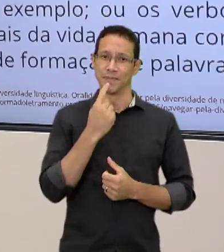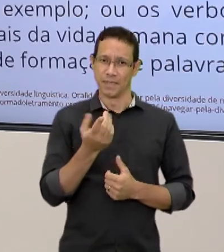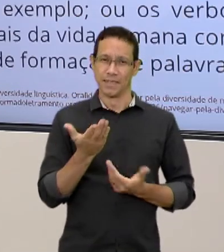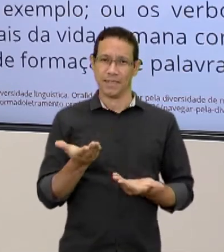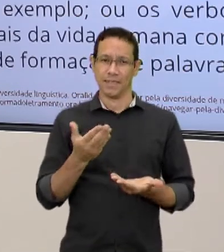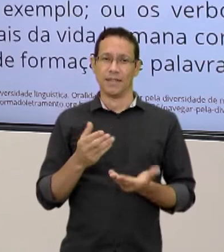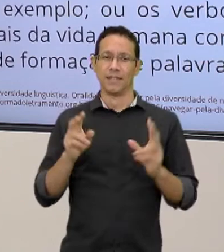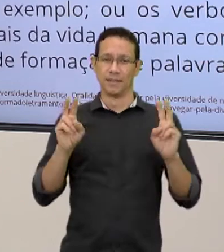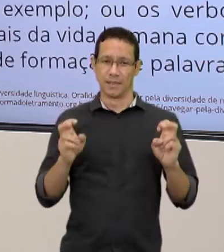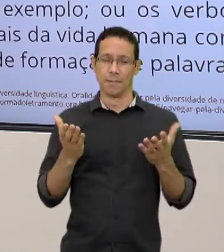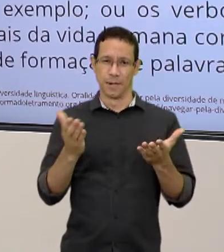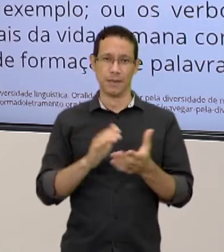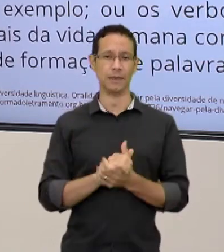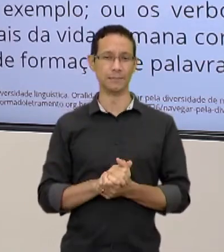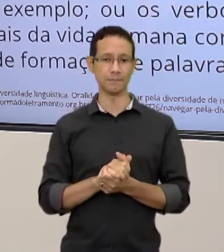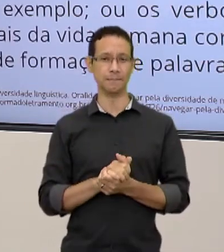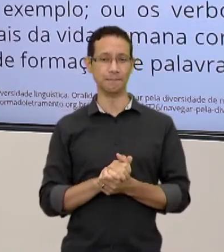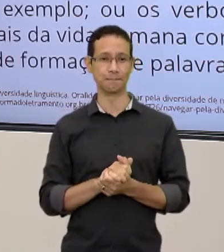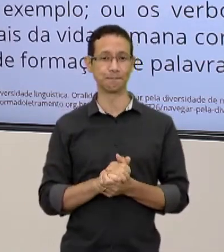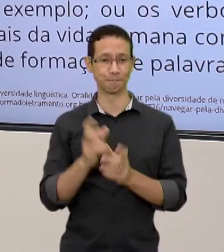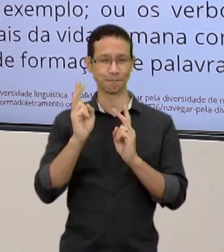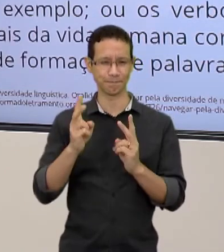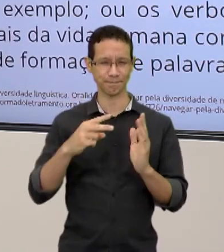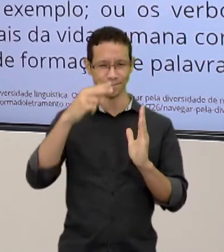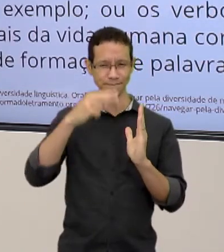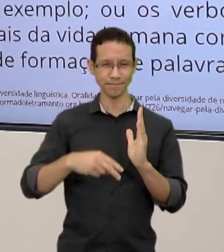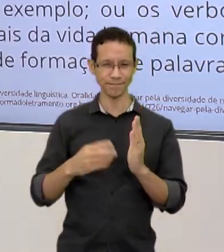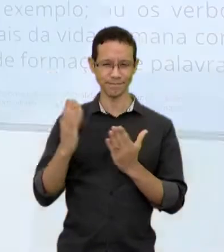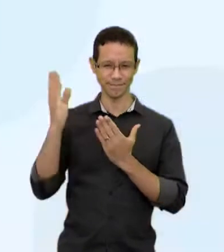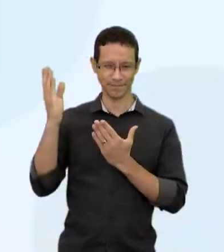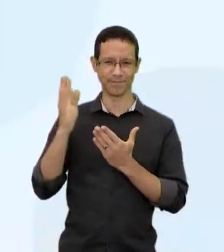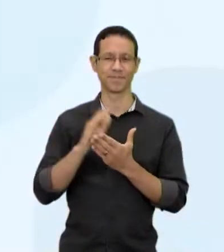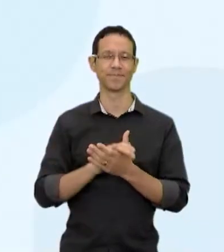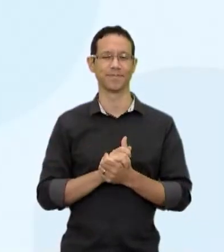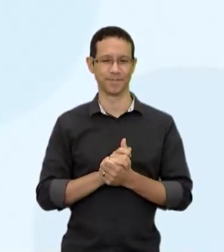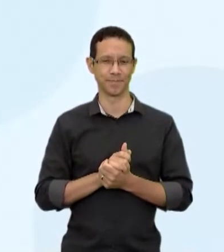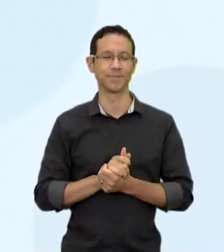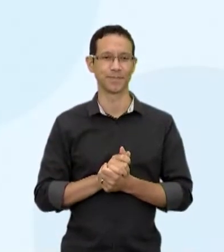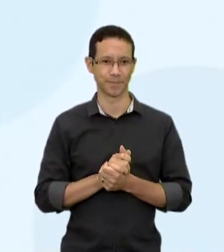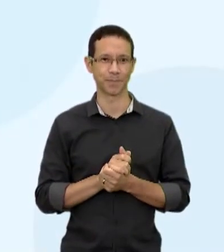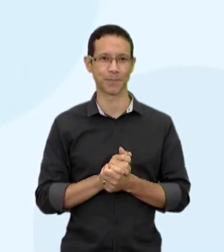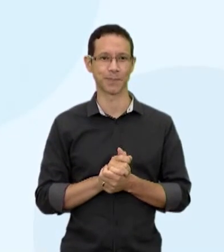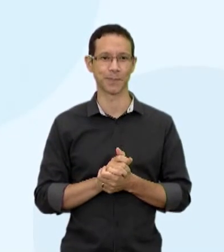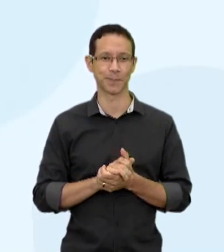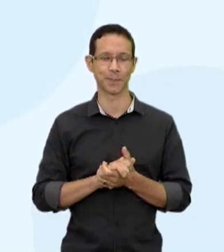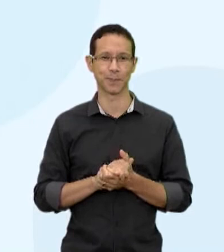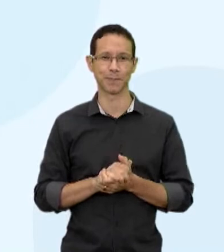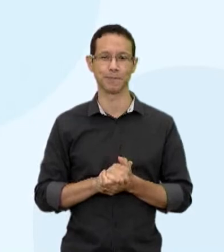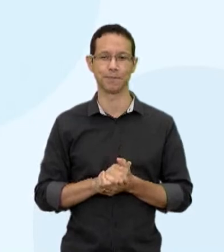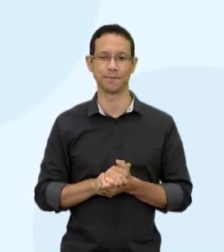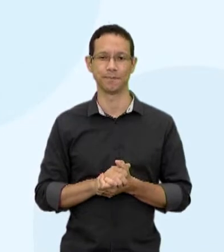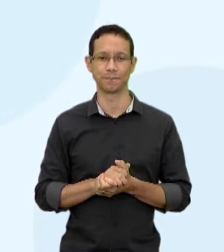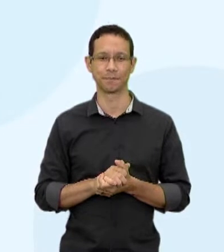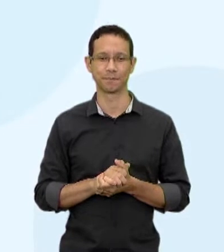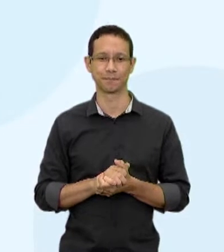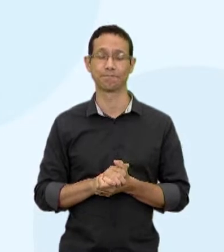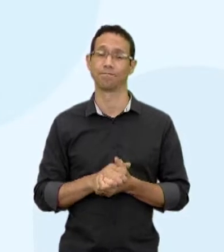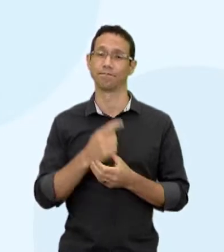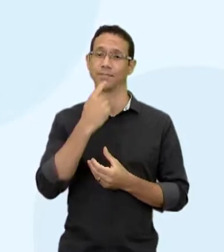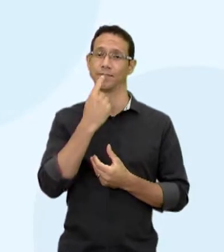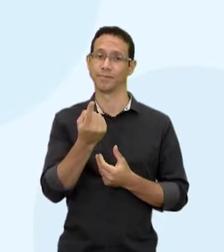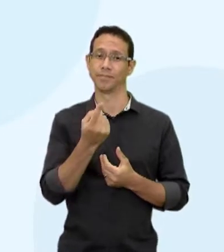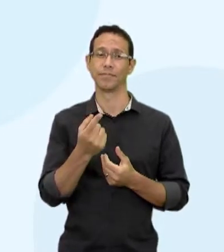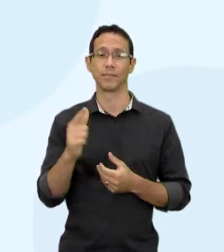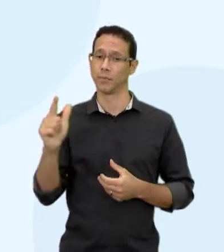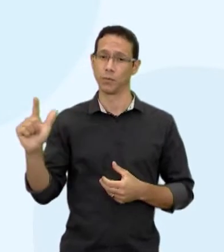esse tempo. E aí, continuando então a nossa leitura, para mais algumas observações. Dizemos então que